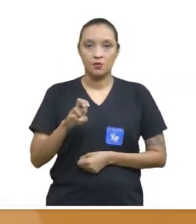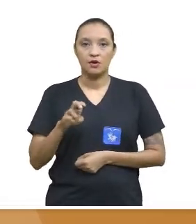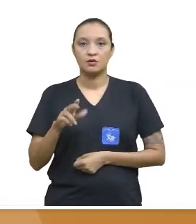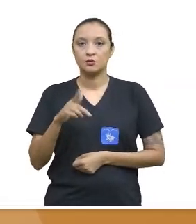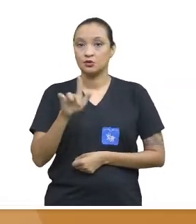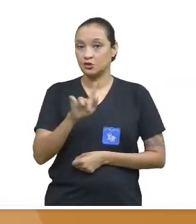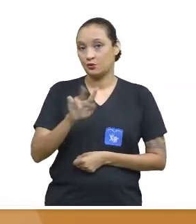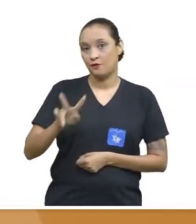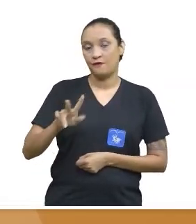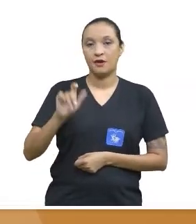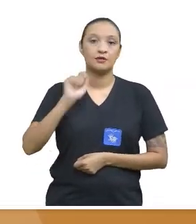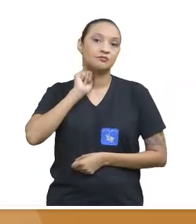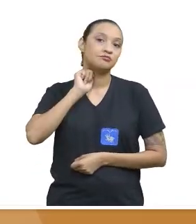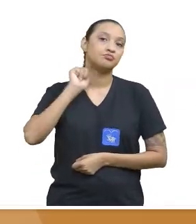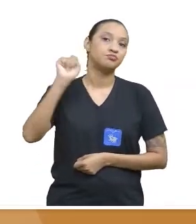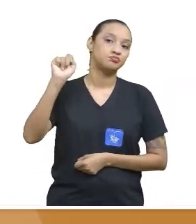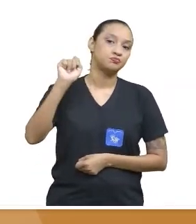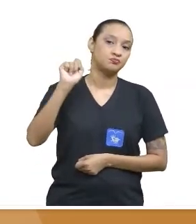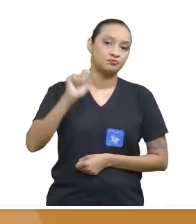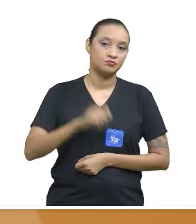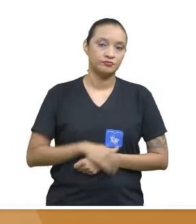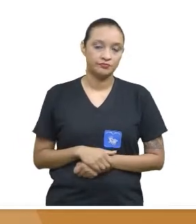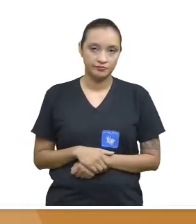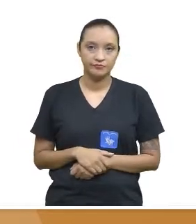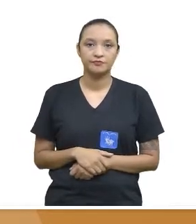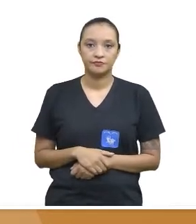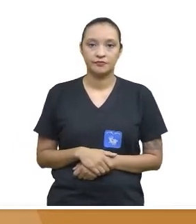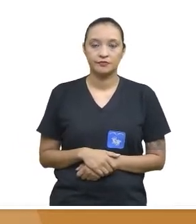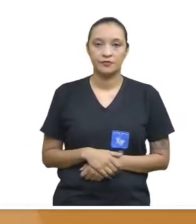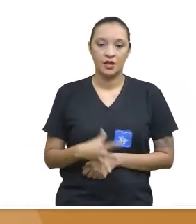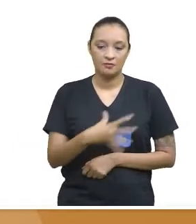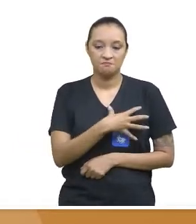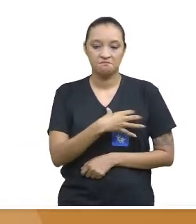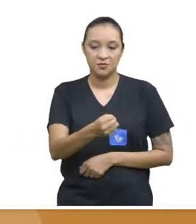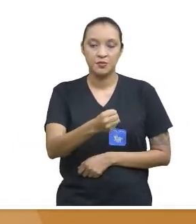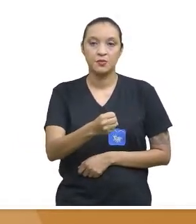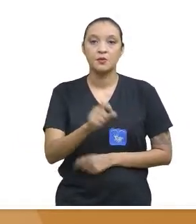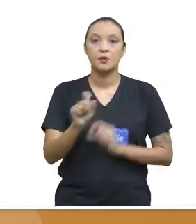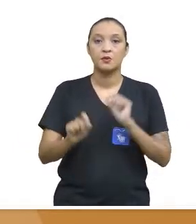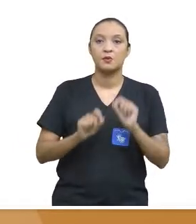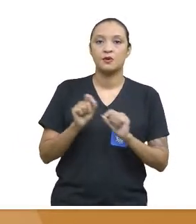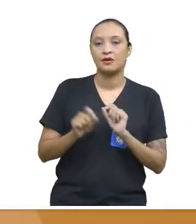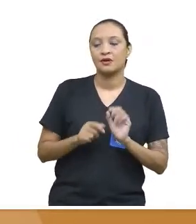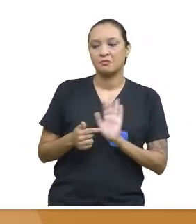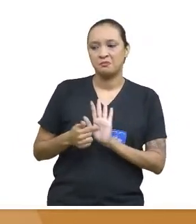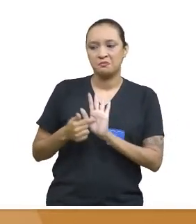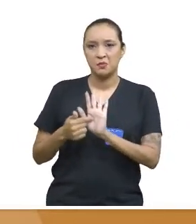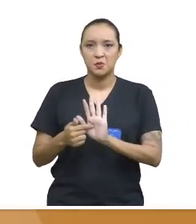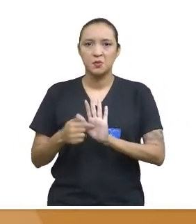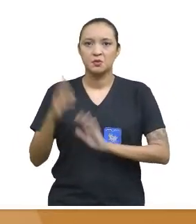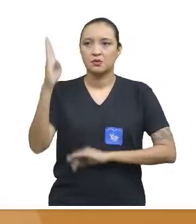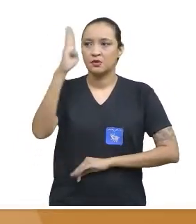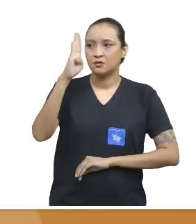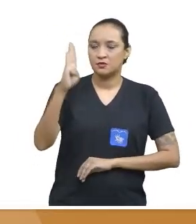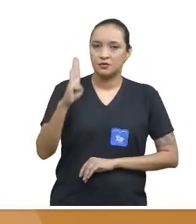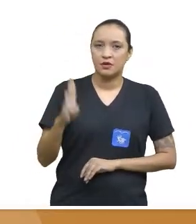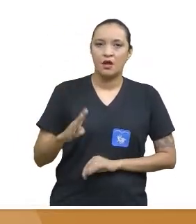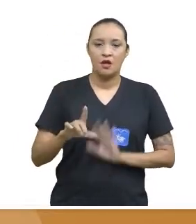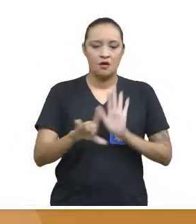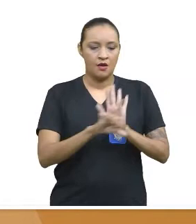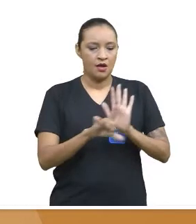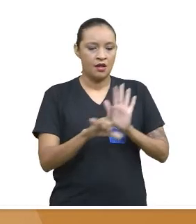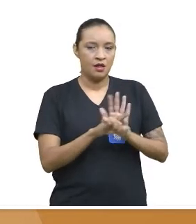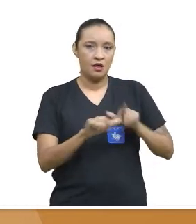suicídio, chegando ali, tornando-se no emblema, no símbolo nacional, criador das leis